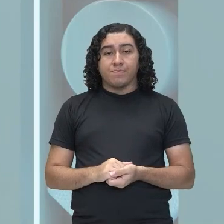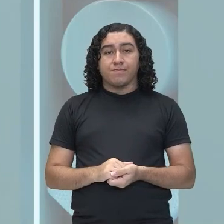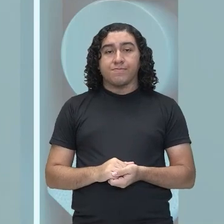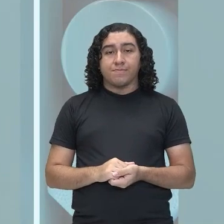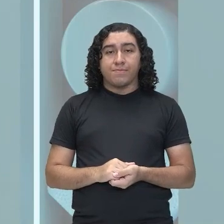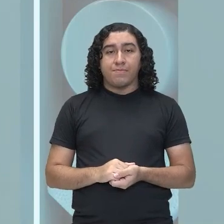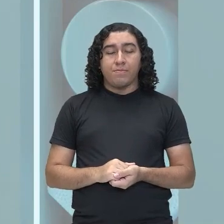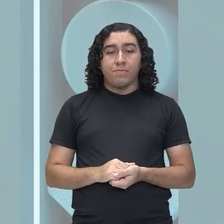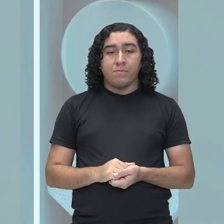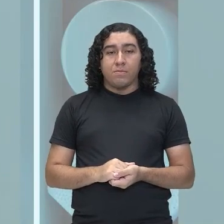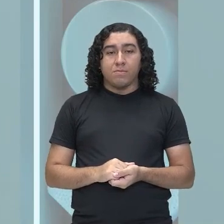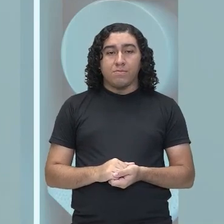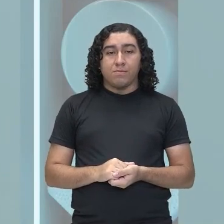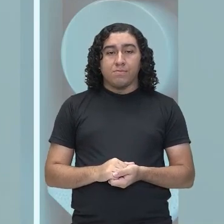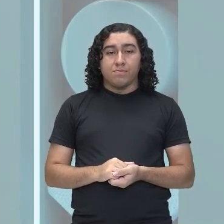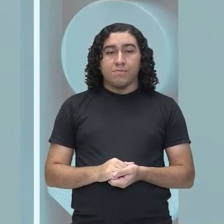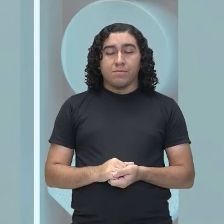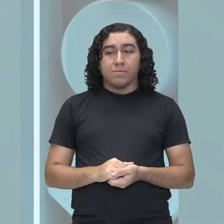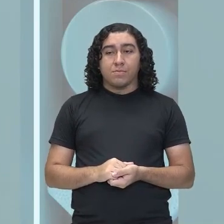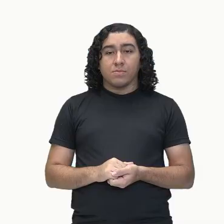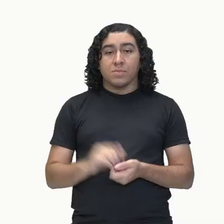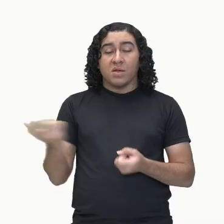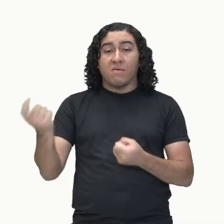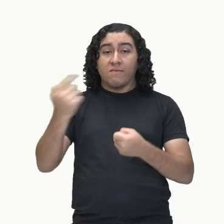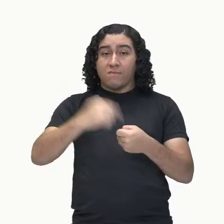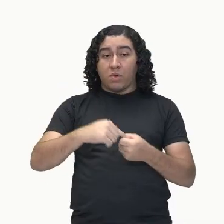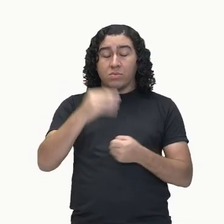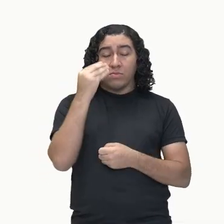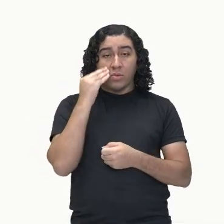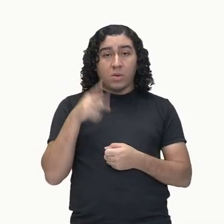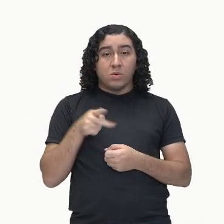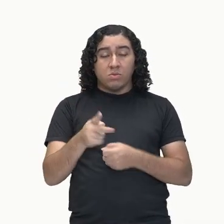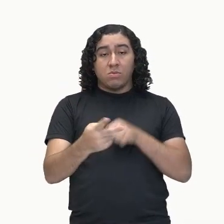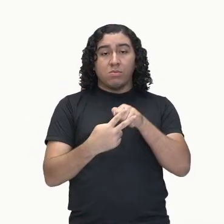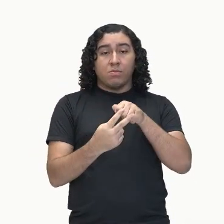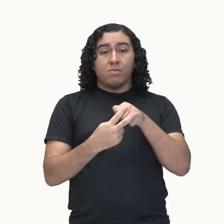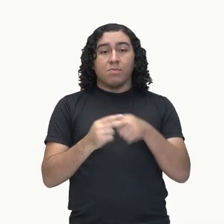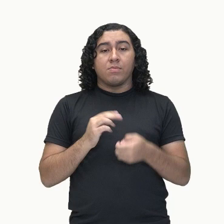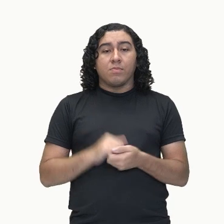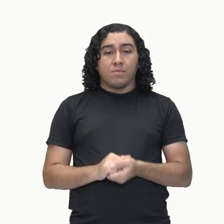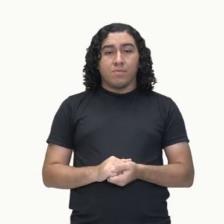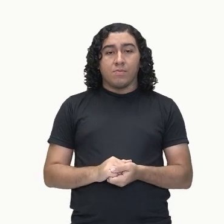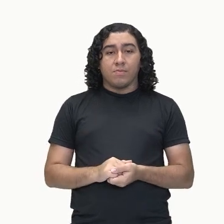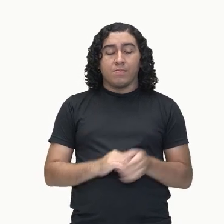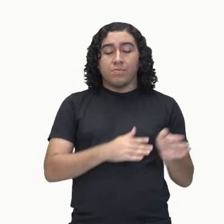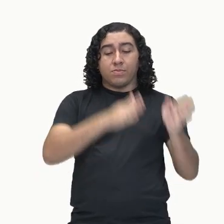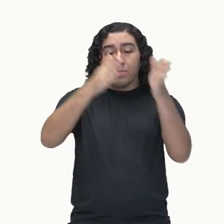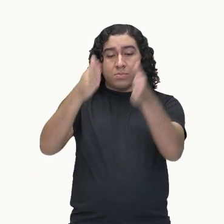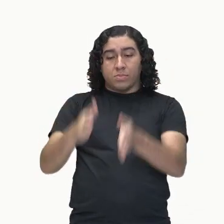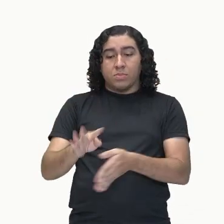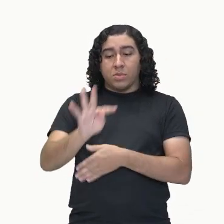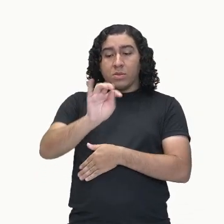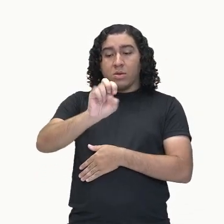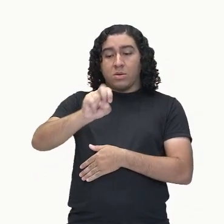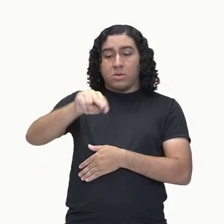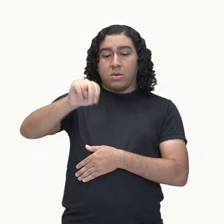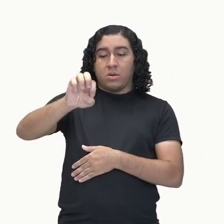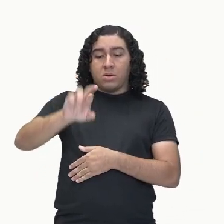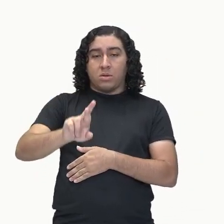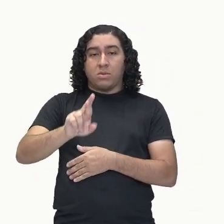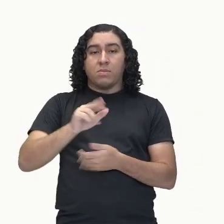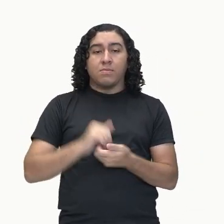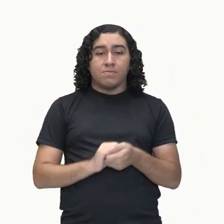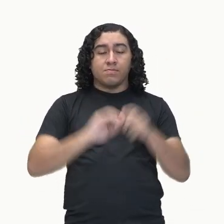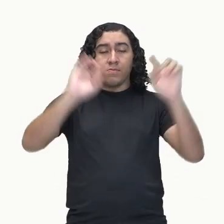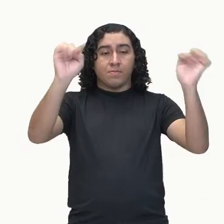língua espanhola voltemos aqui pra gente continuar com esse verbo o verbo tener que é o verbo ter eu teria